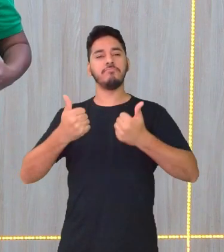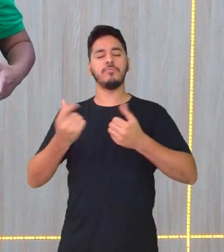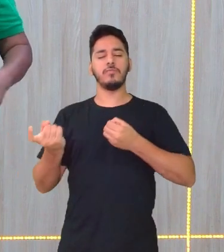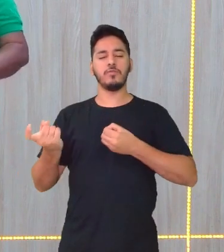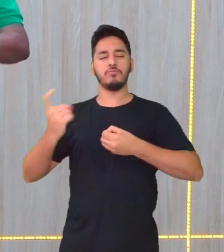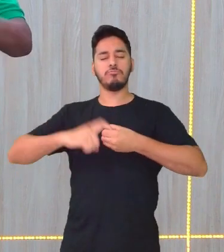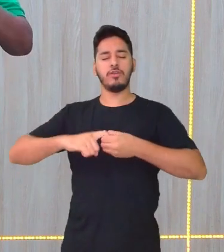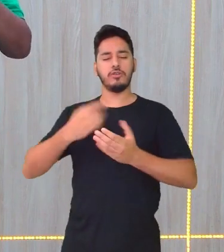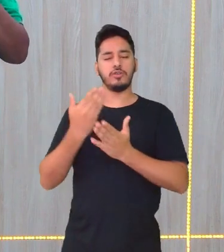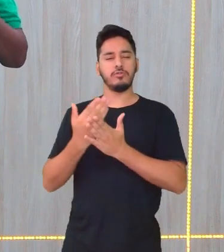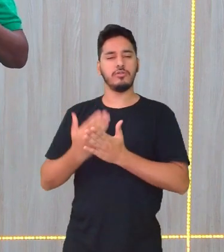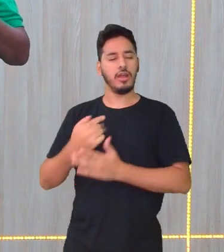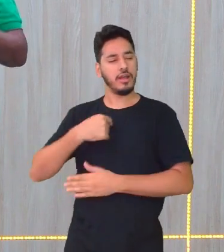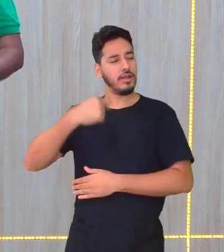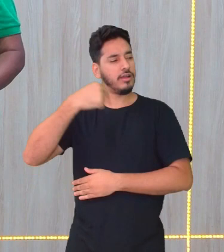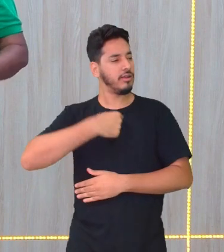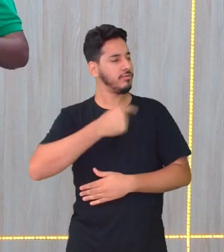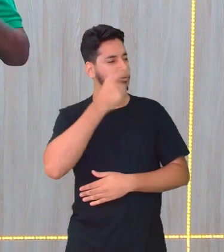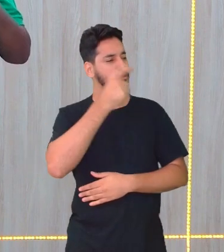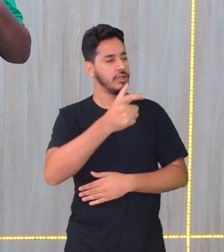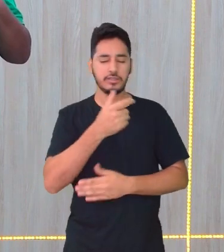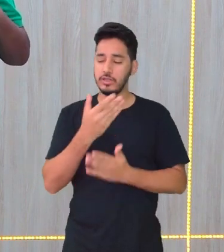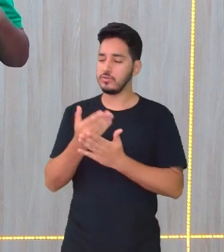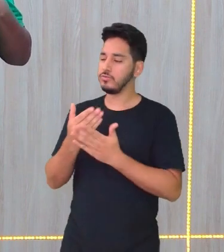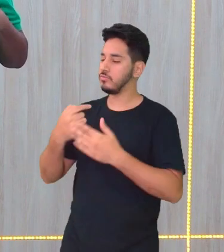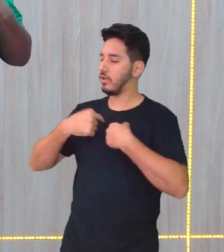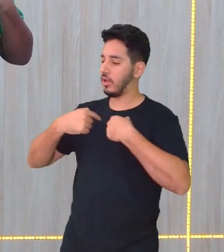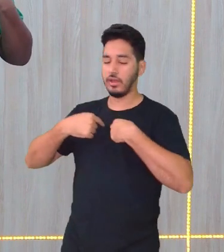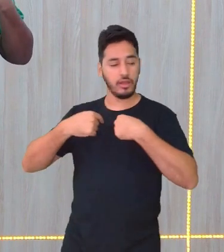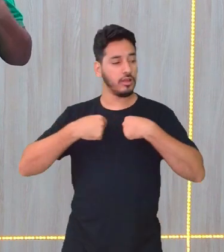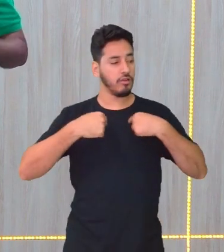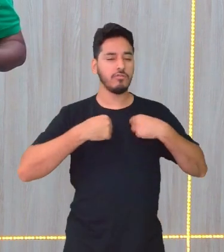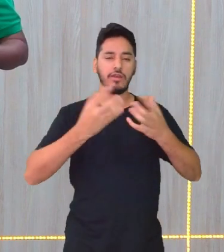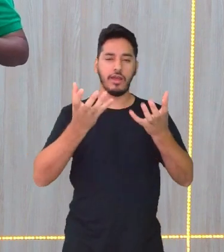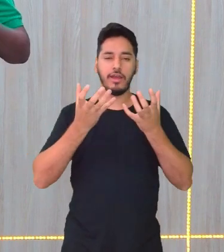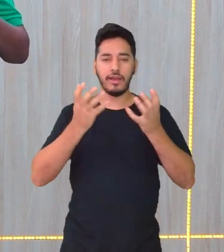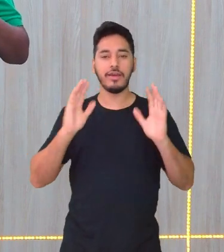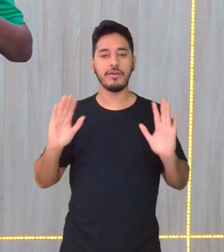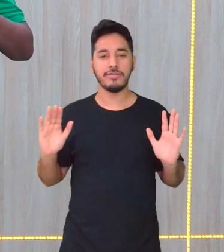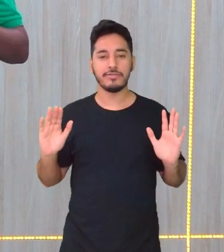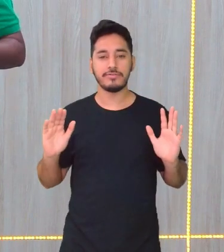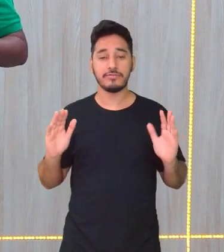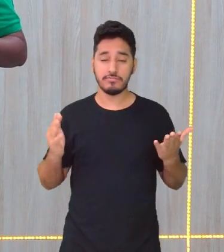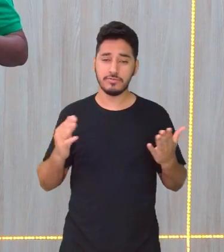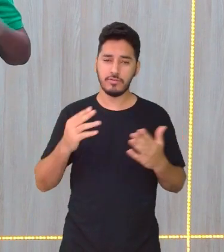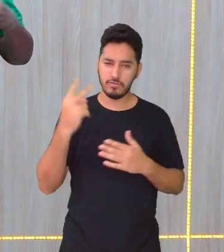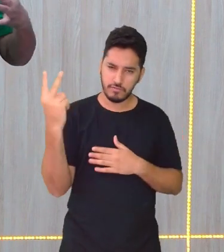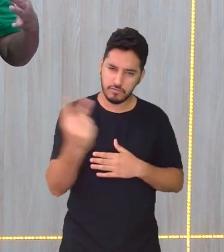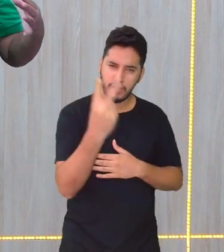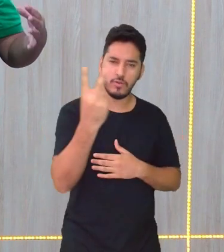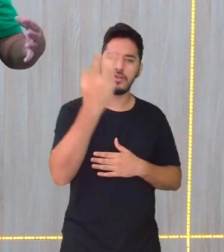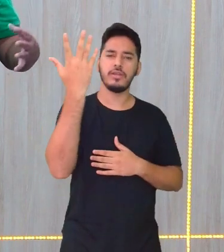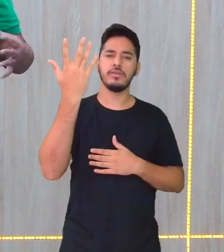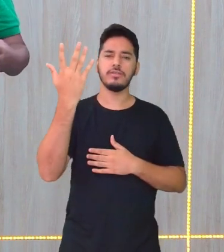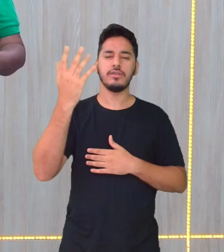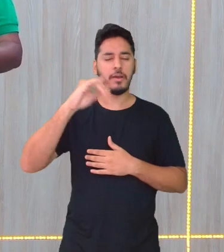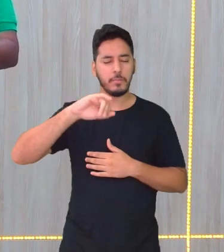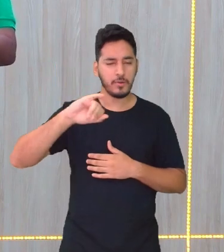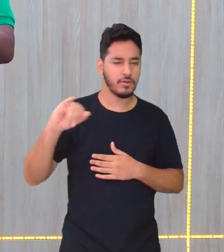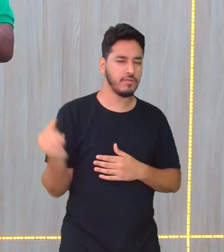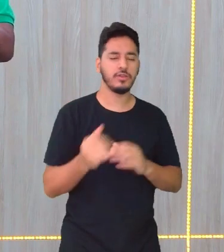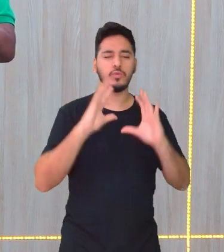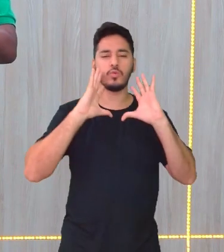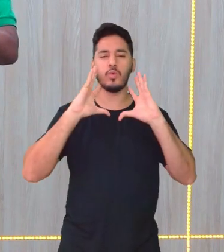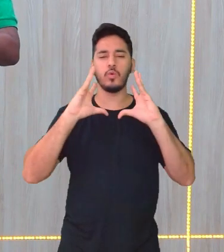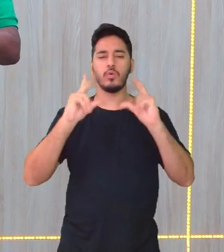voltou a estudar, que você está interessado, que você está querendo. Então, se valorize, aproveite aí